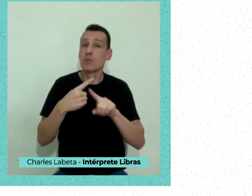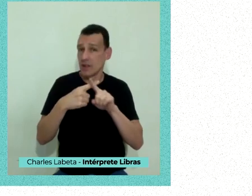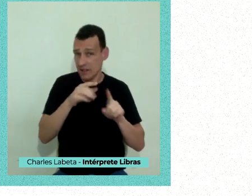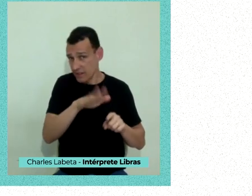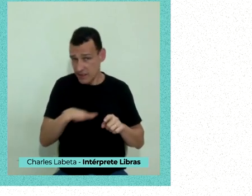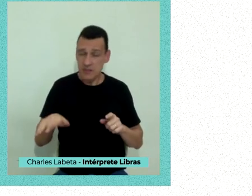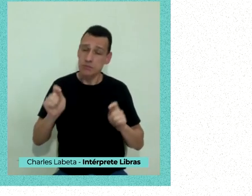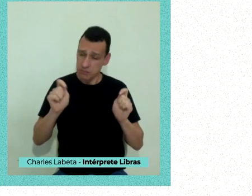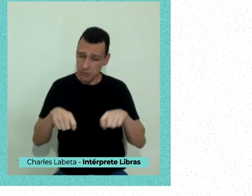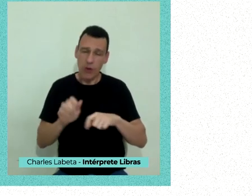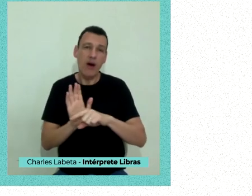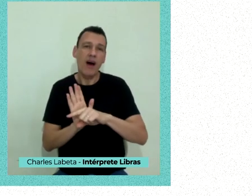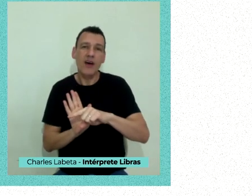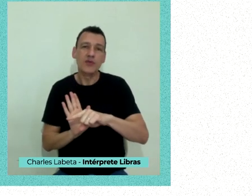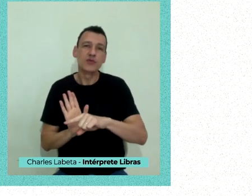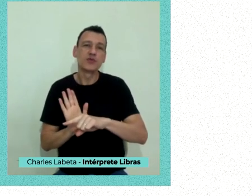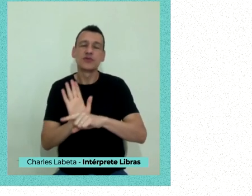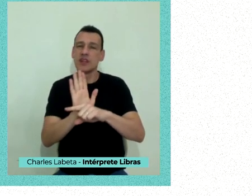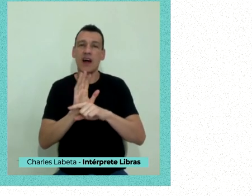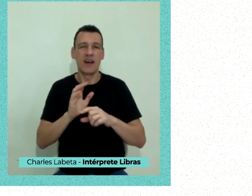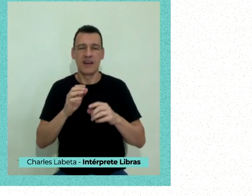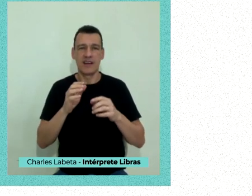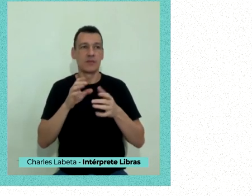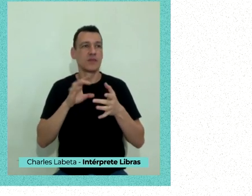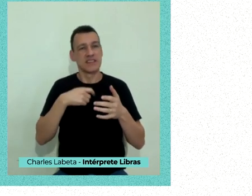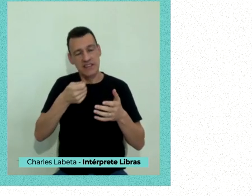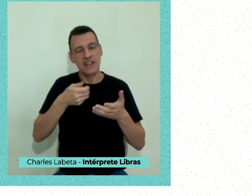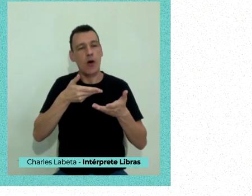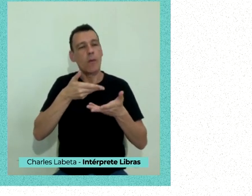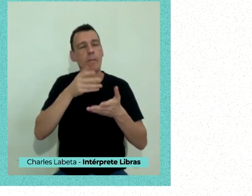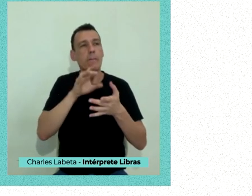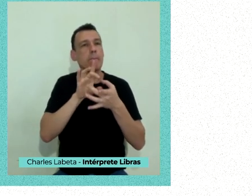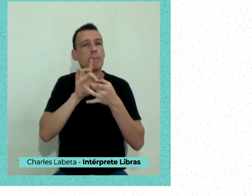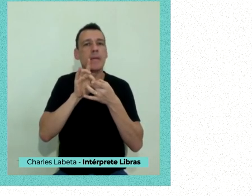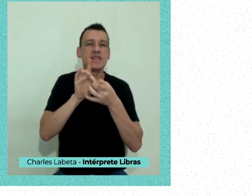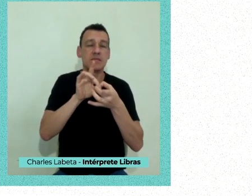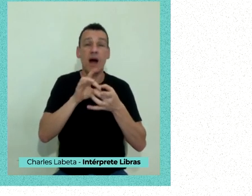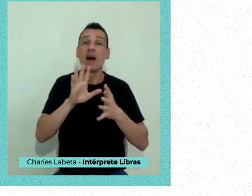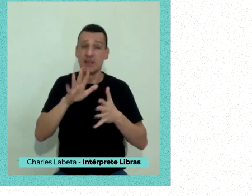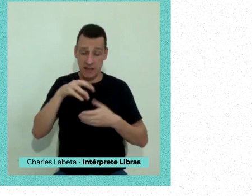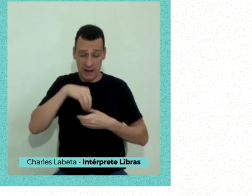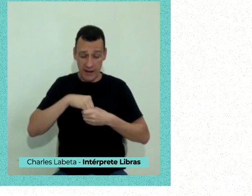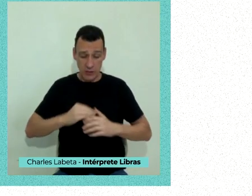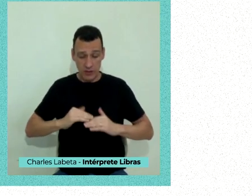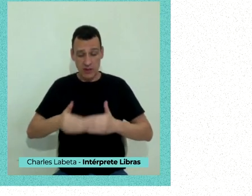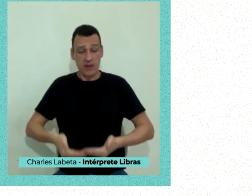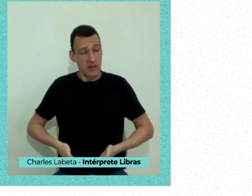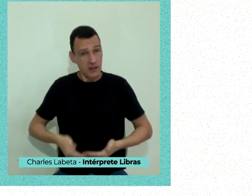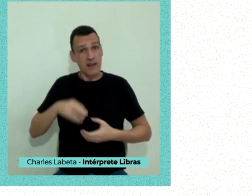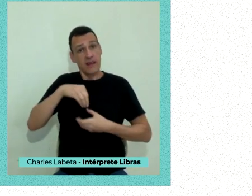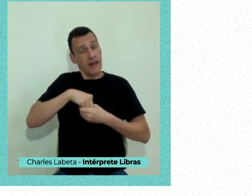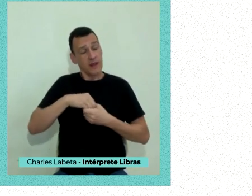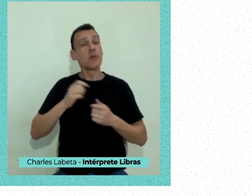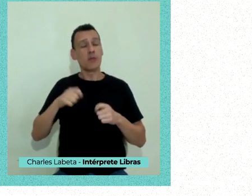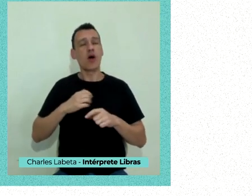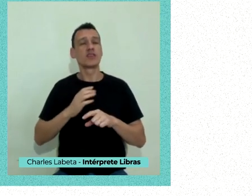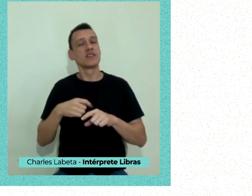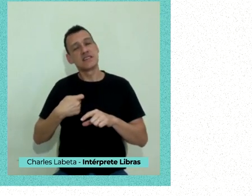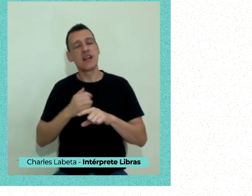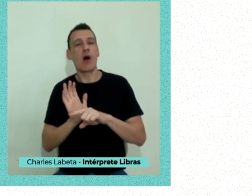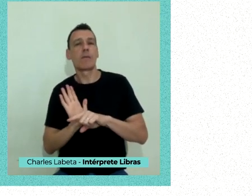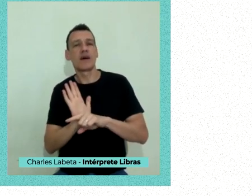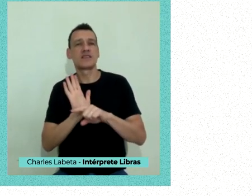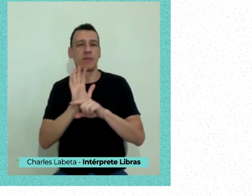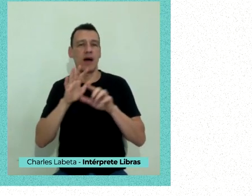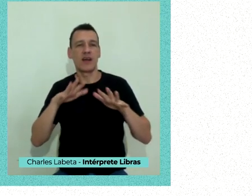mesmo estando no ventre das suas mães. A partir dos rituais que são elaborados e feitos, os mais velhos